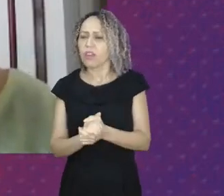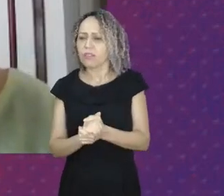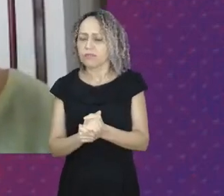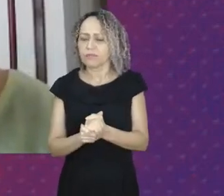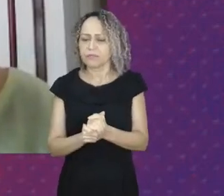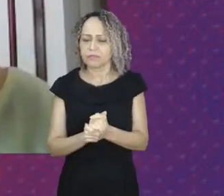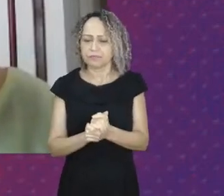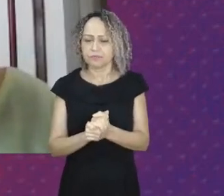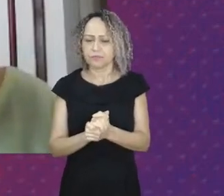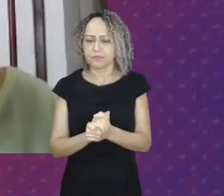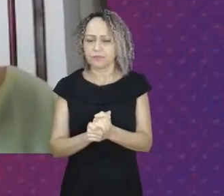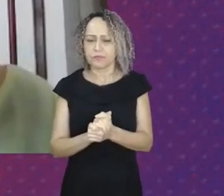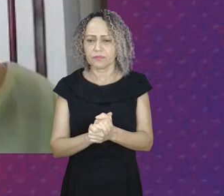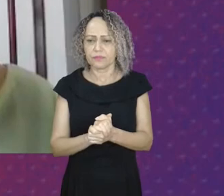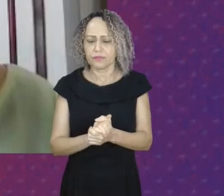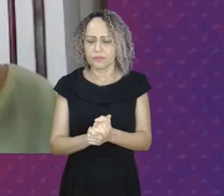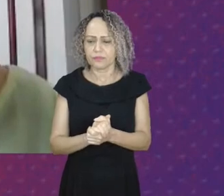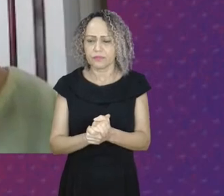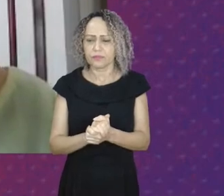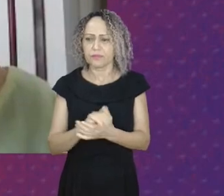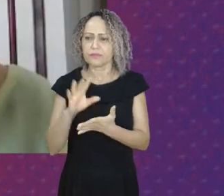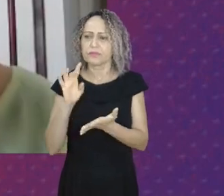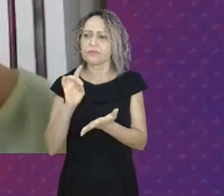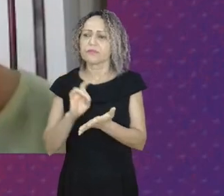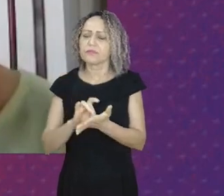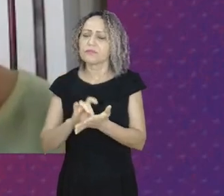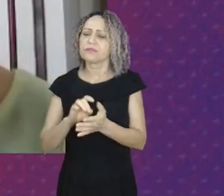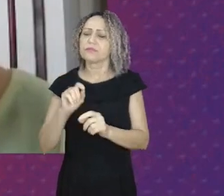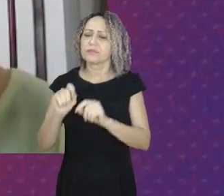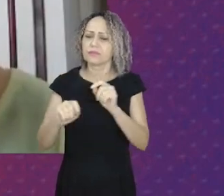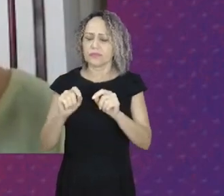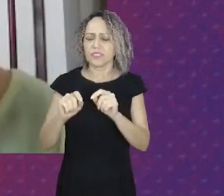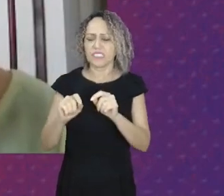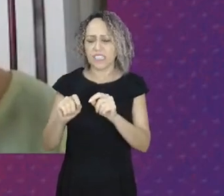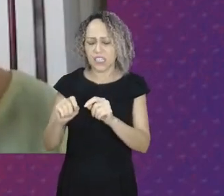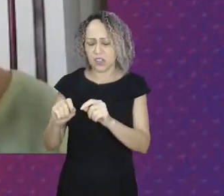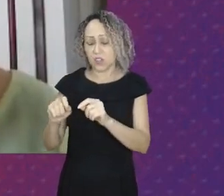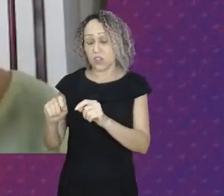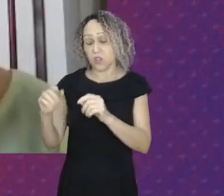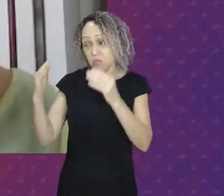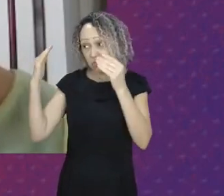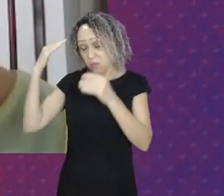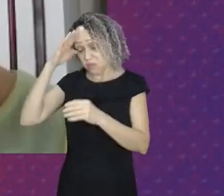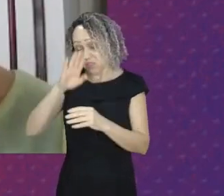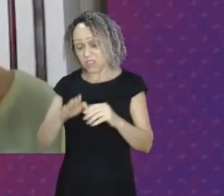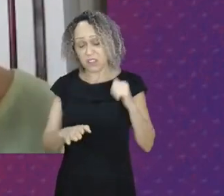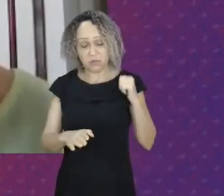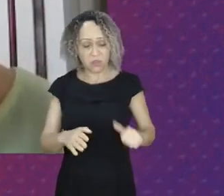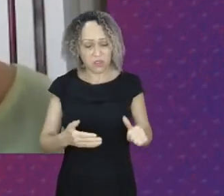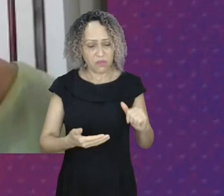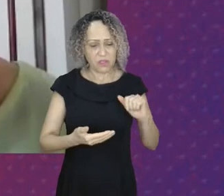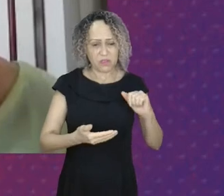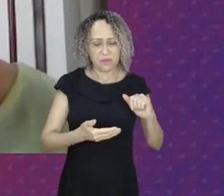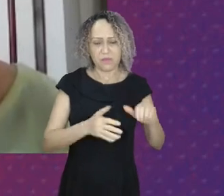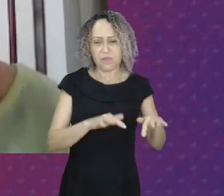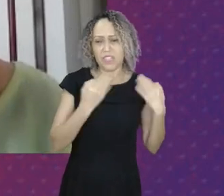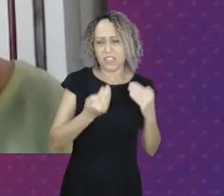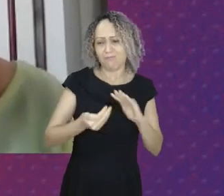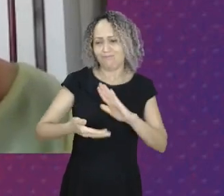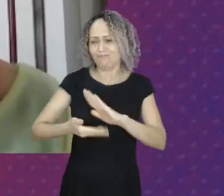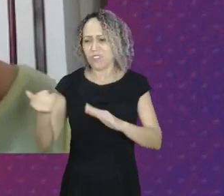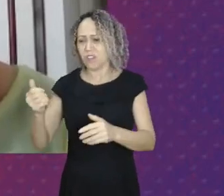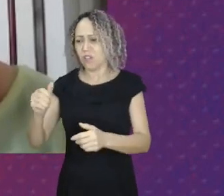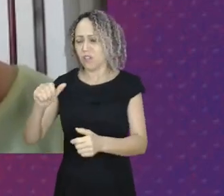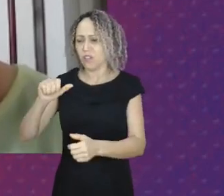houve uma substituição, na verdade foi extinto também o Bolsa Família e substituído aí pelo Auxílio Brasil,